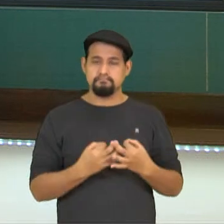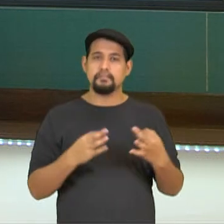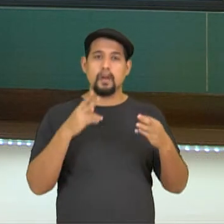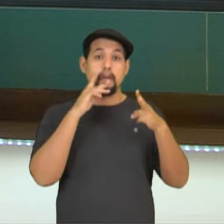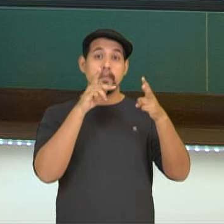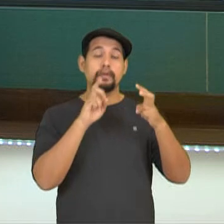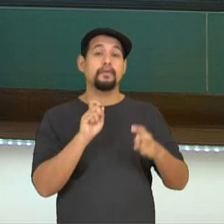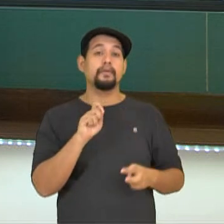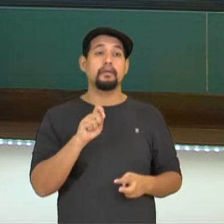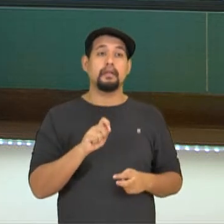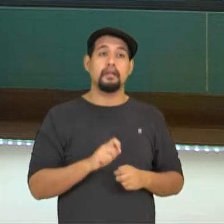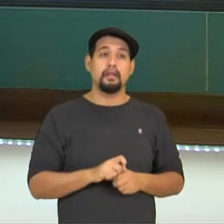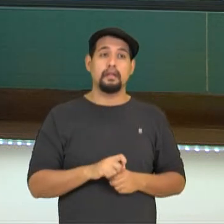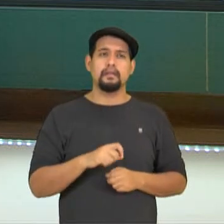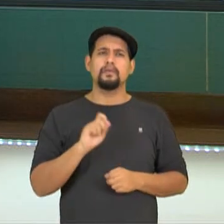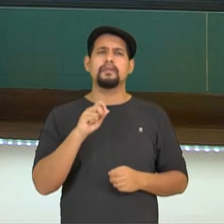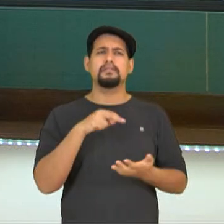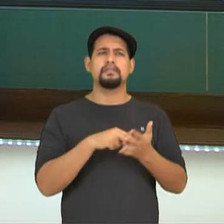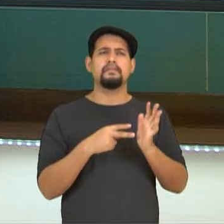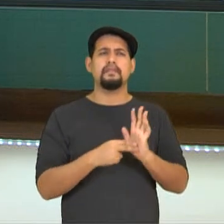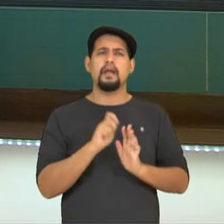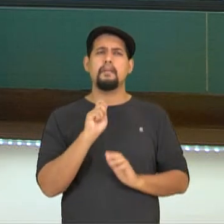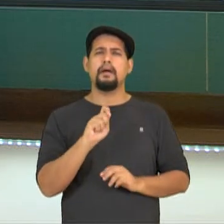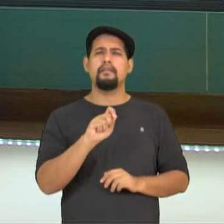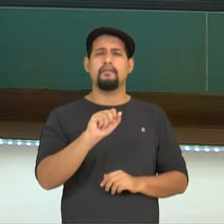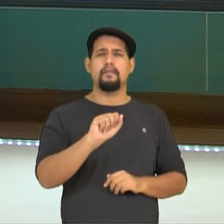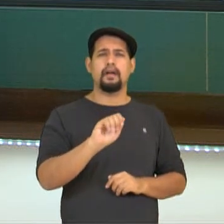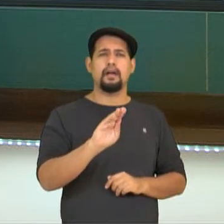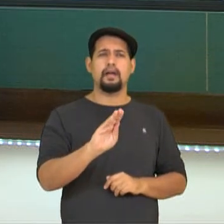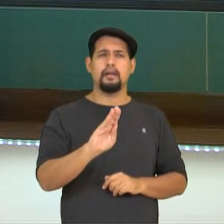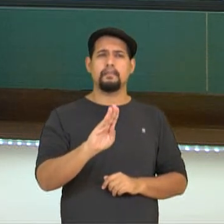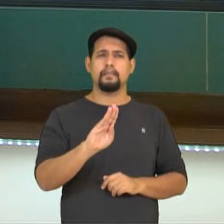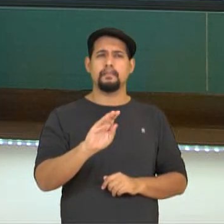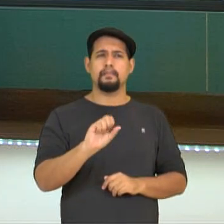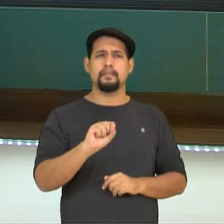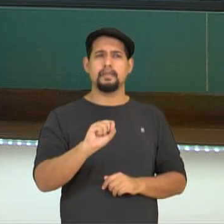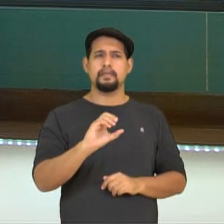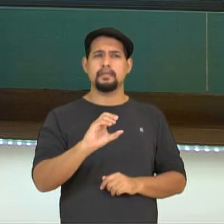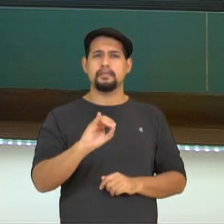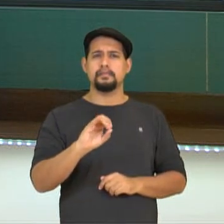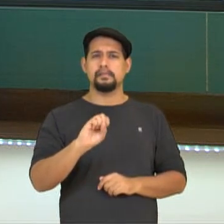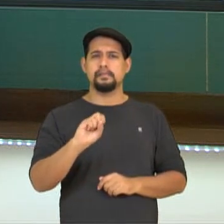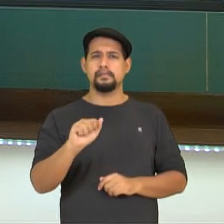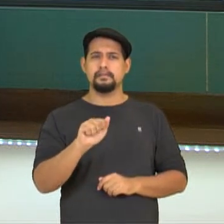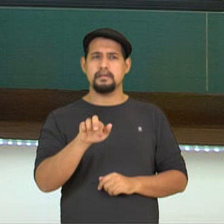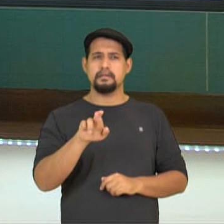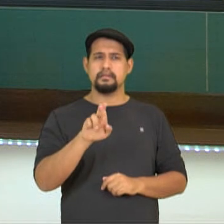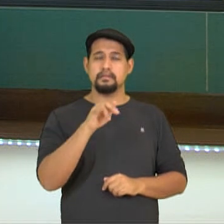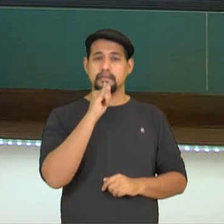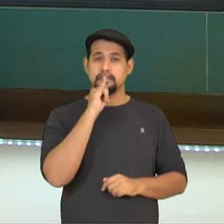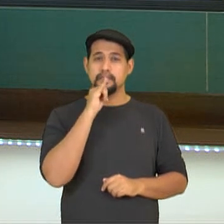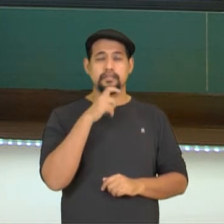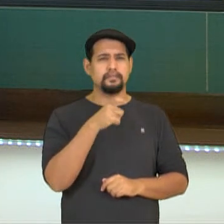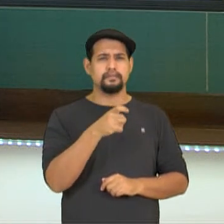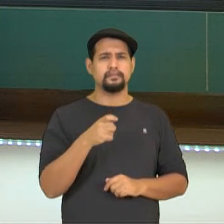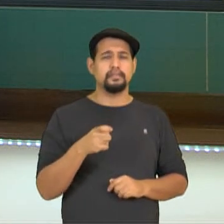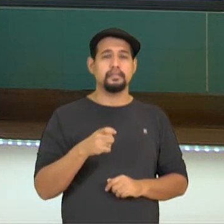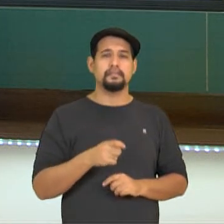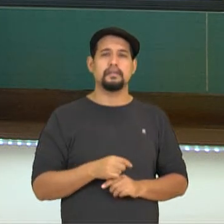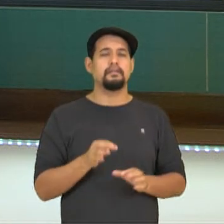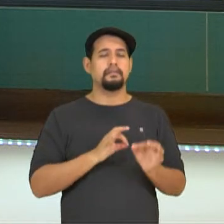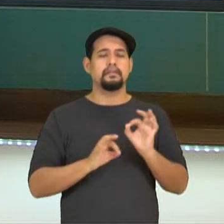vão ver que as abscissas, o que é abscissa mesmo? É o valor correspondente ao x. A ordenada é o